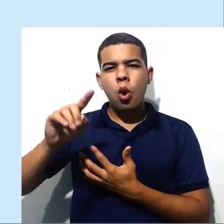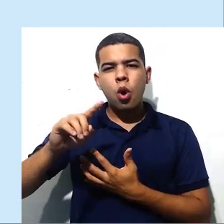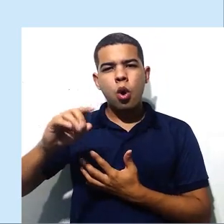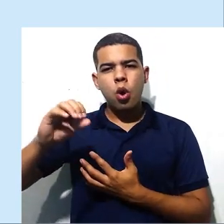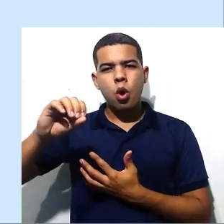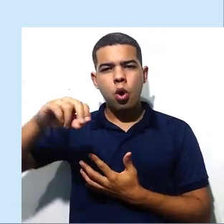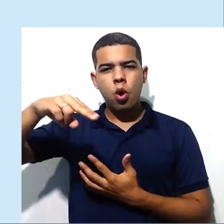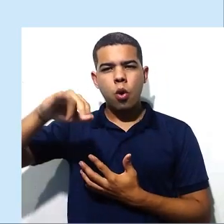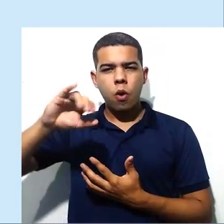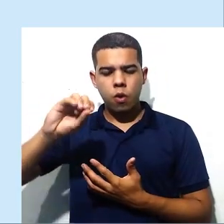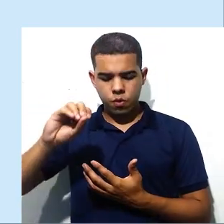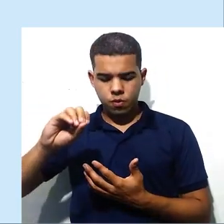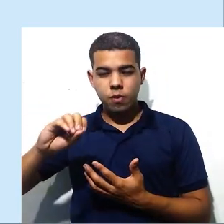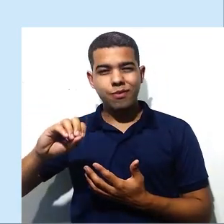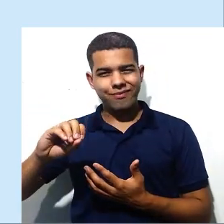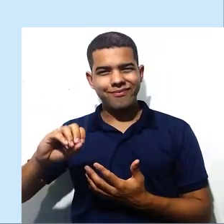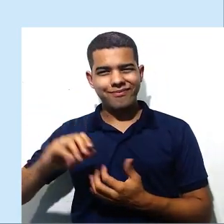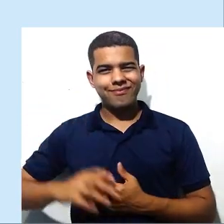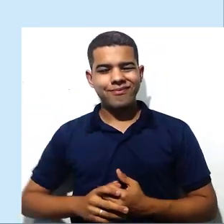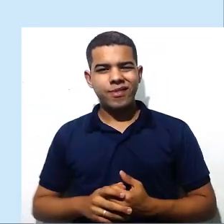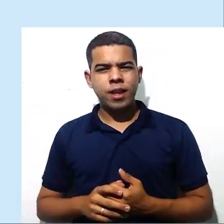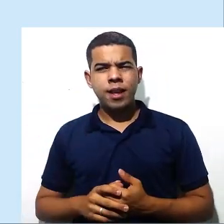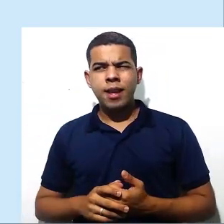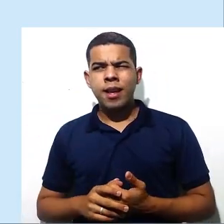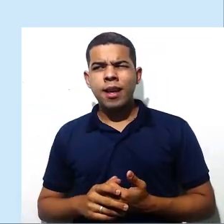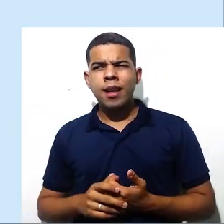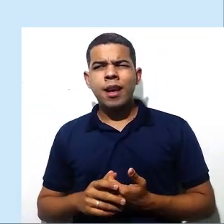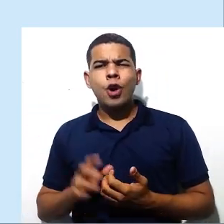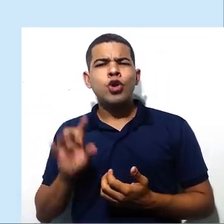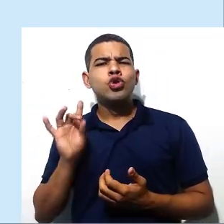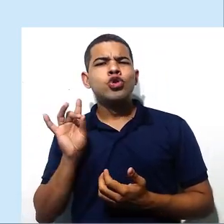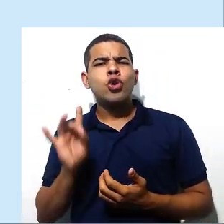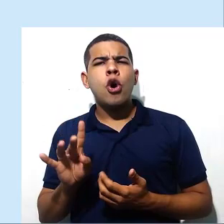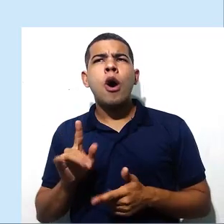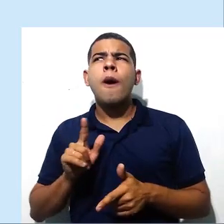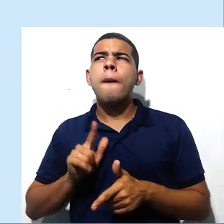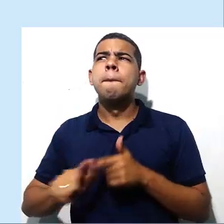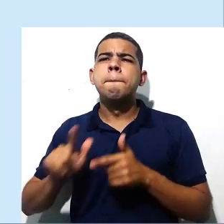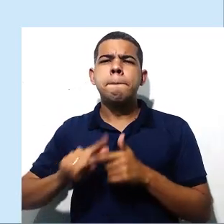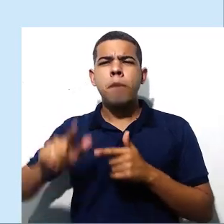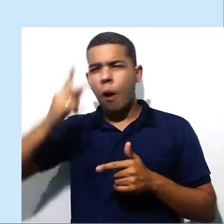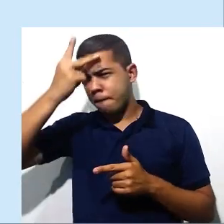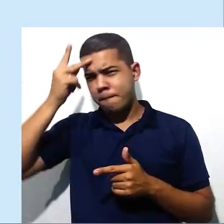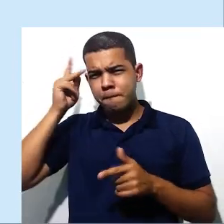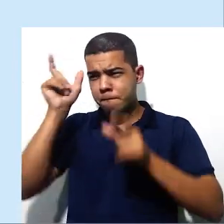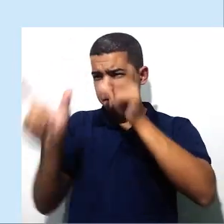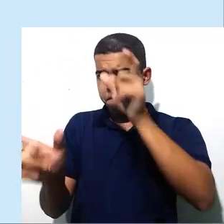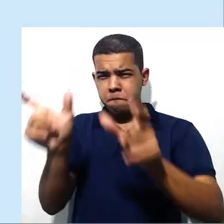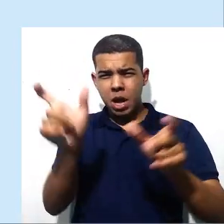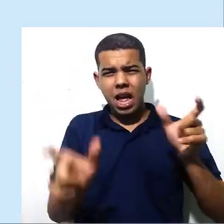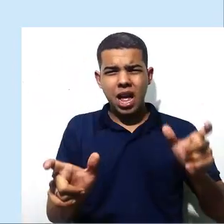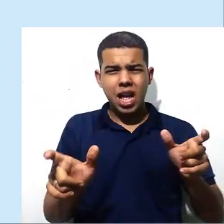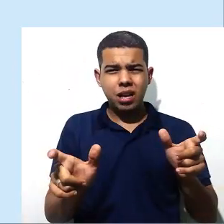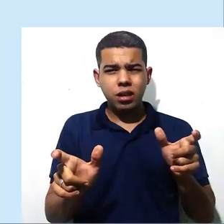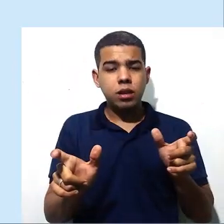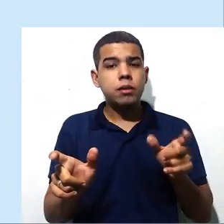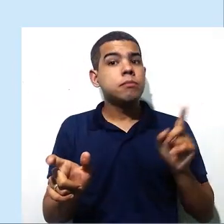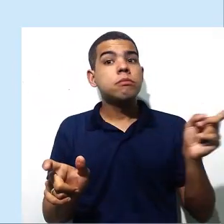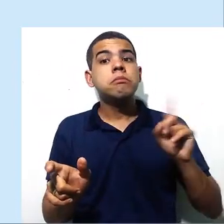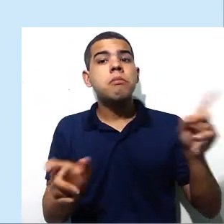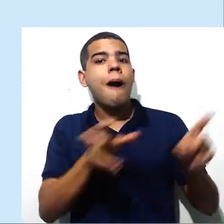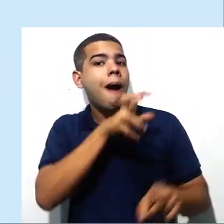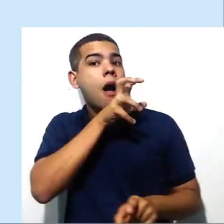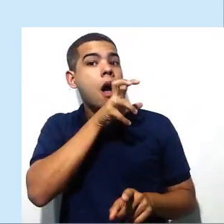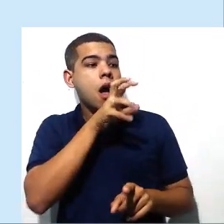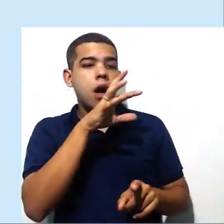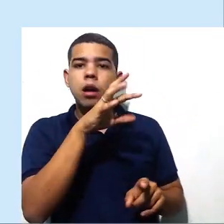que foi provocado pela ação do homem, ele não vai só atingir nós, seres humanos, não. Ele vai atingir também os